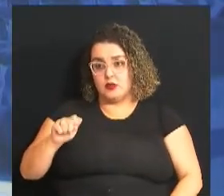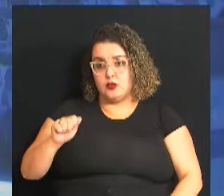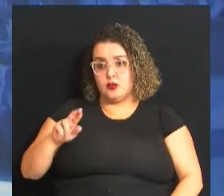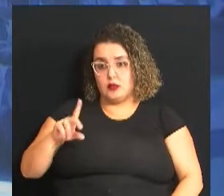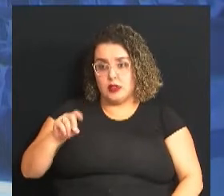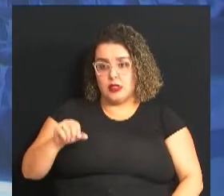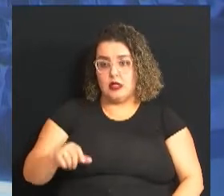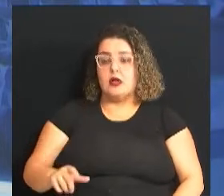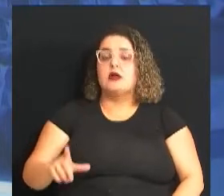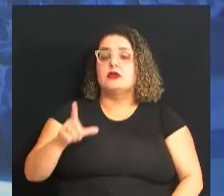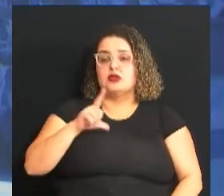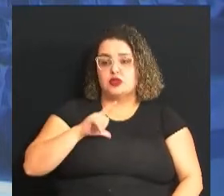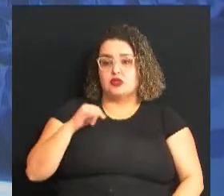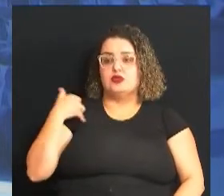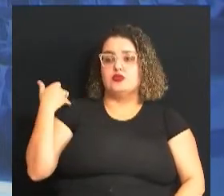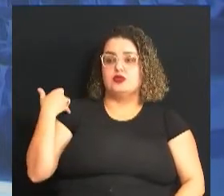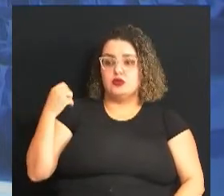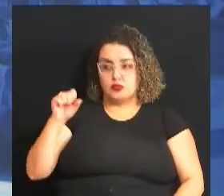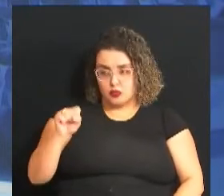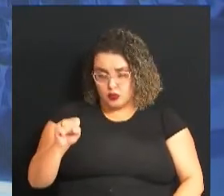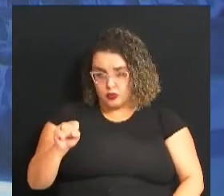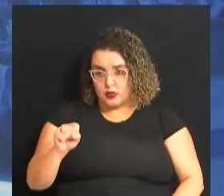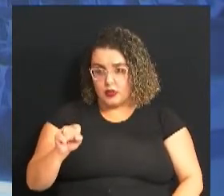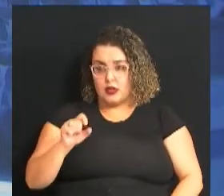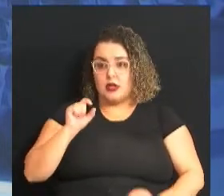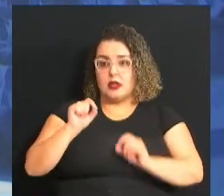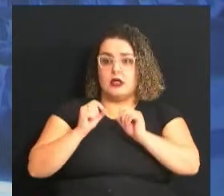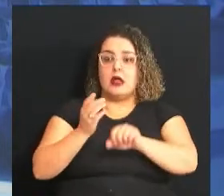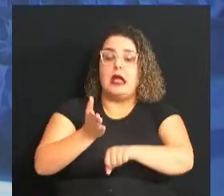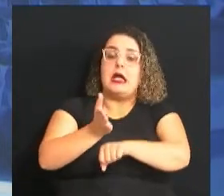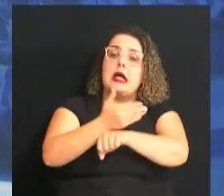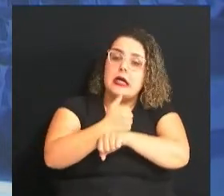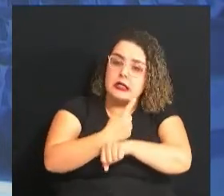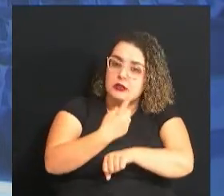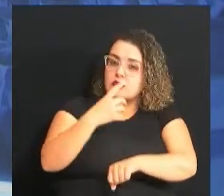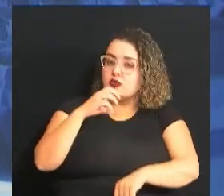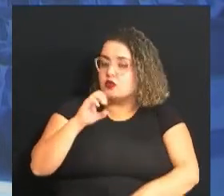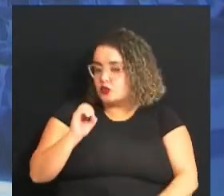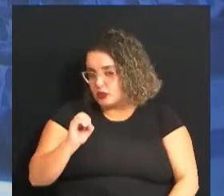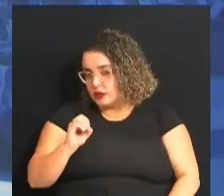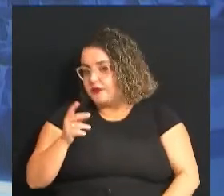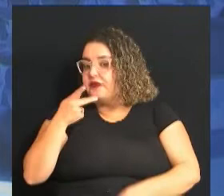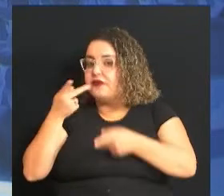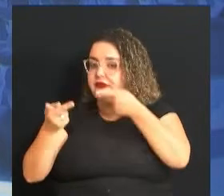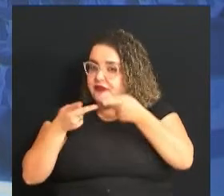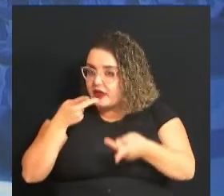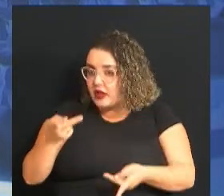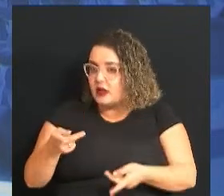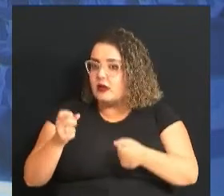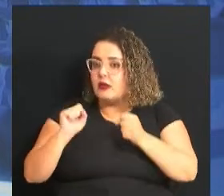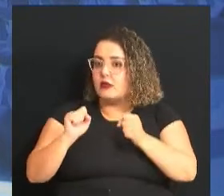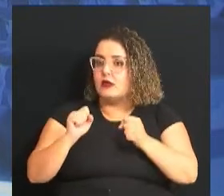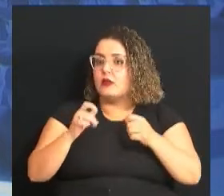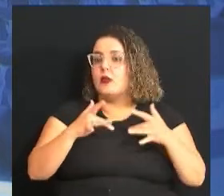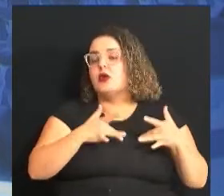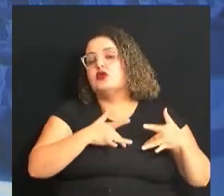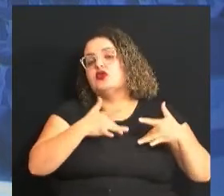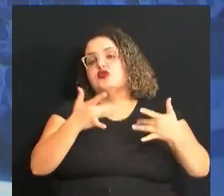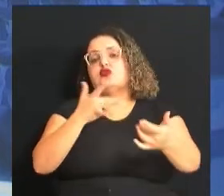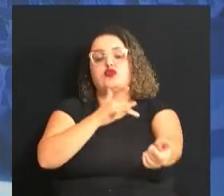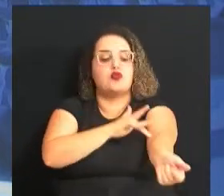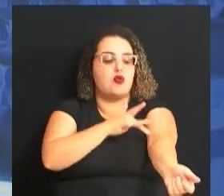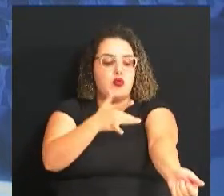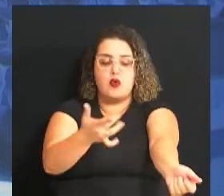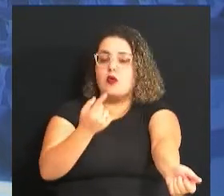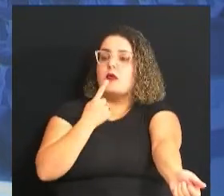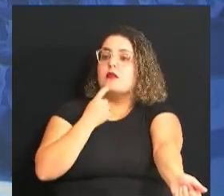hepatite com 8 anos e dizem que quem teve antes dos 10 anos pode doar sangue. Nunca doei por medo